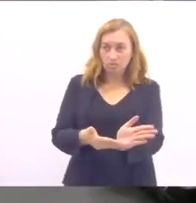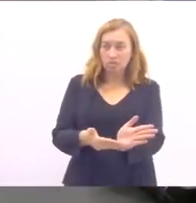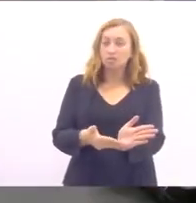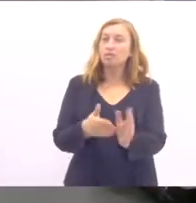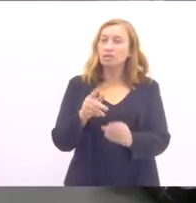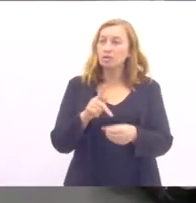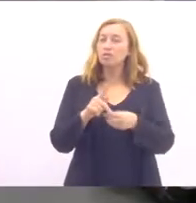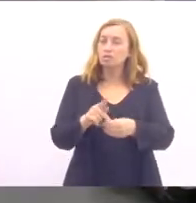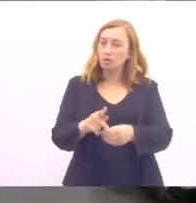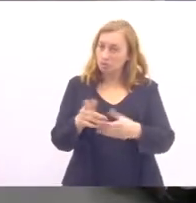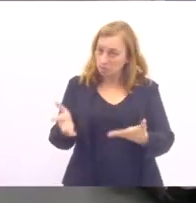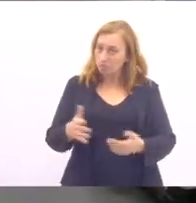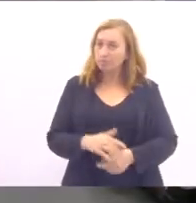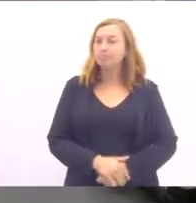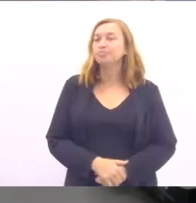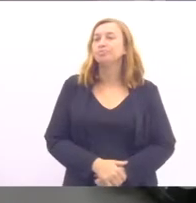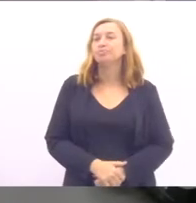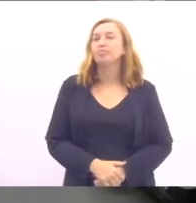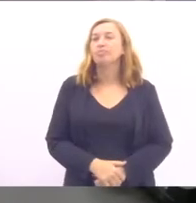procurador. Contestando do procurador.